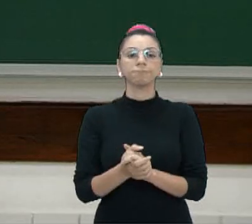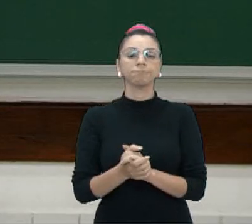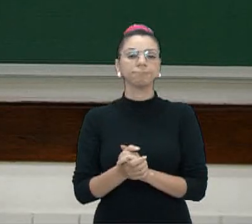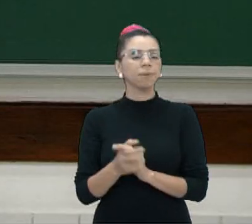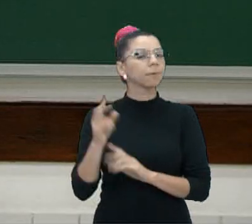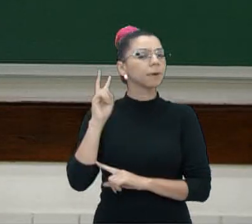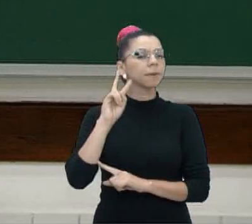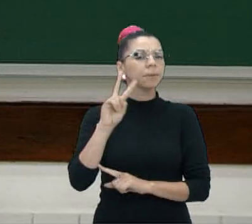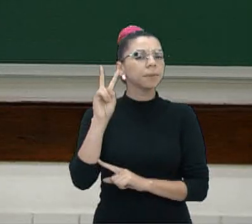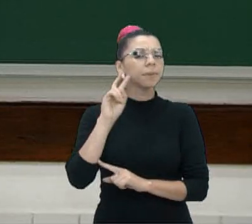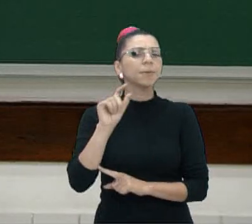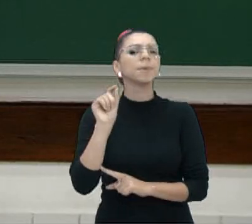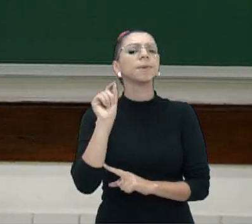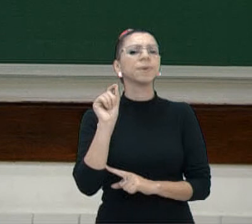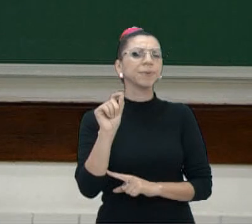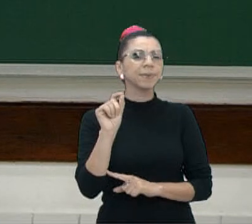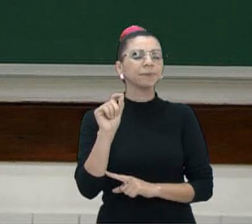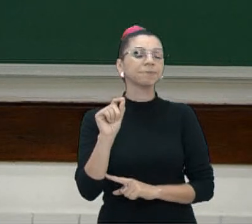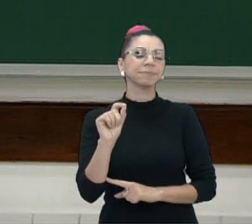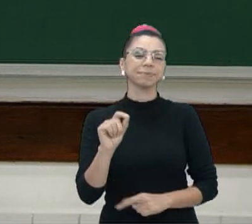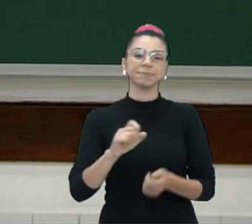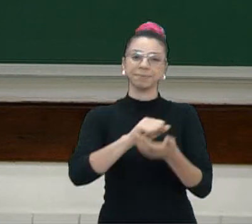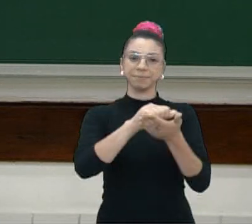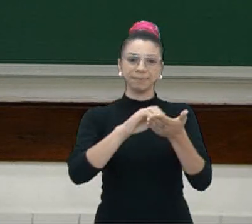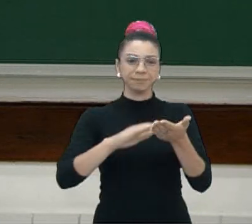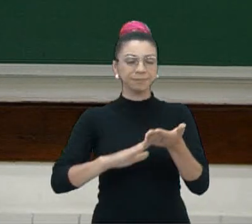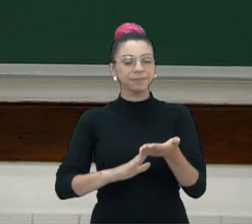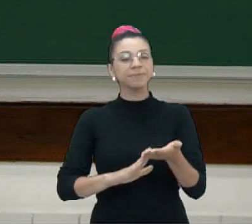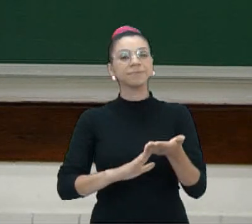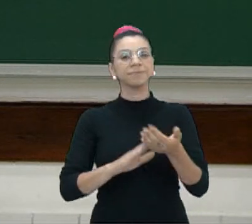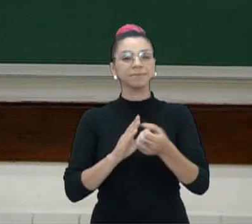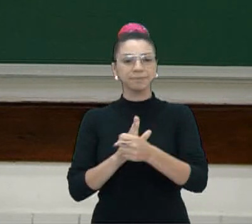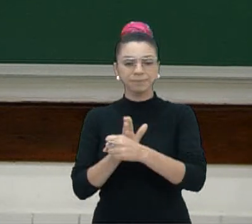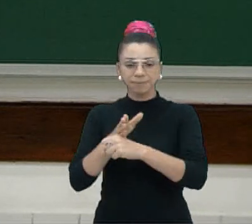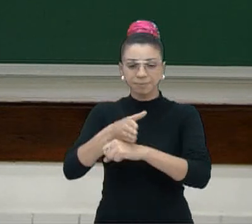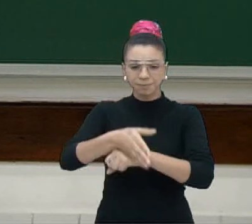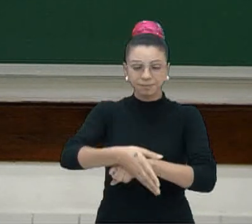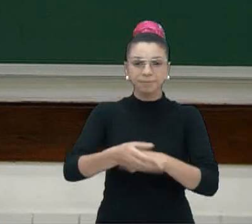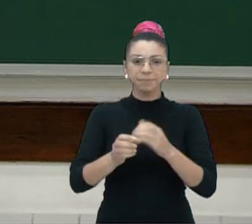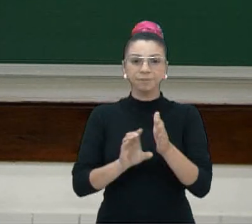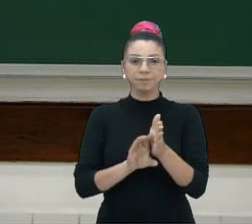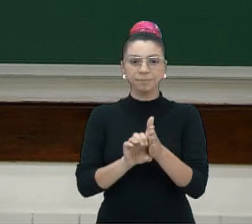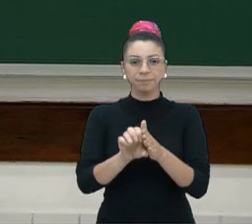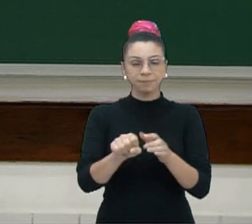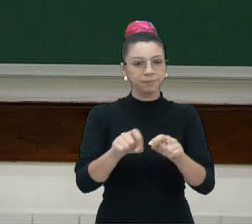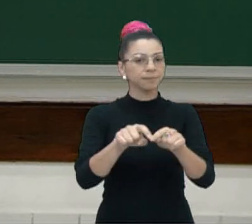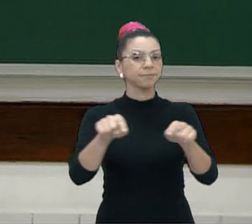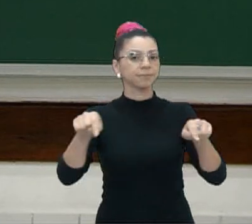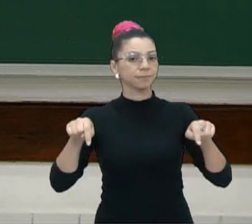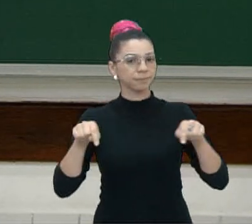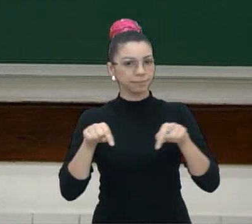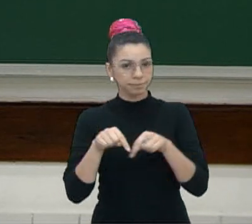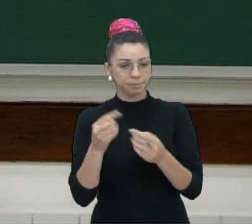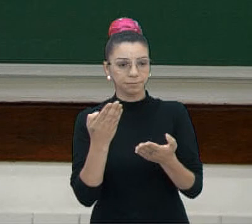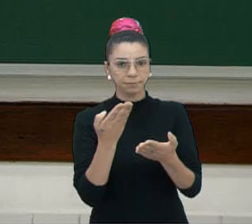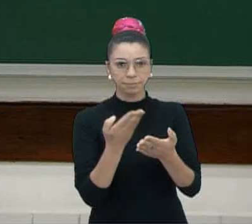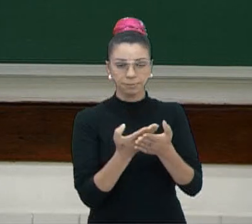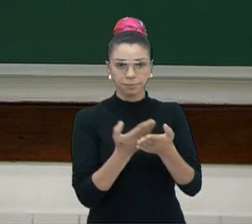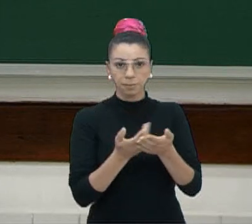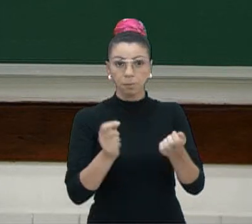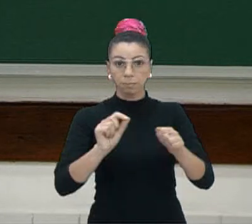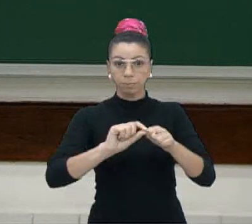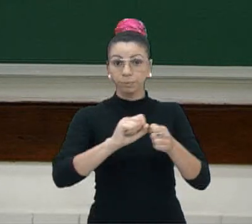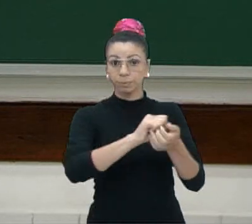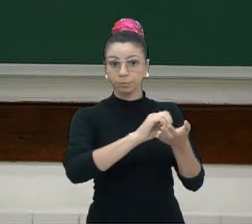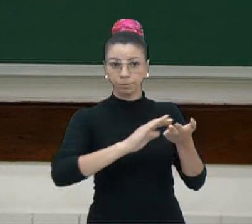a lembrá-los sobre as atividades do CLASS. Não deixem de entrar no CLASS e fazer as atividades que ali